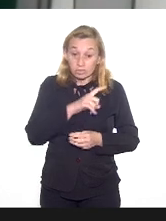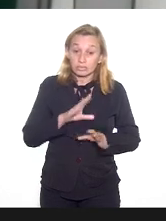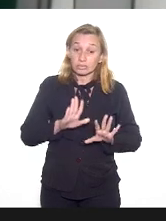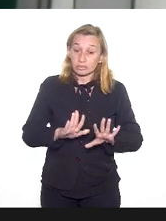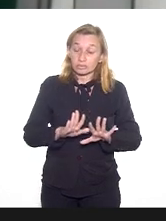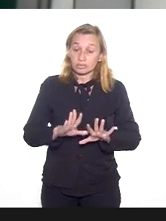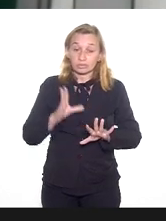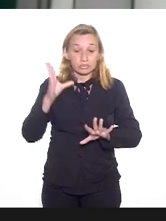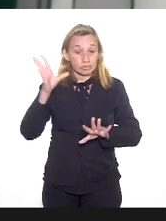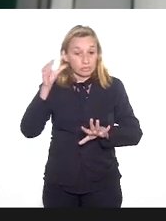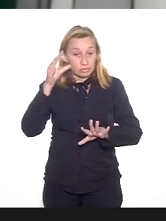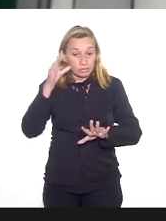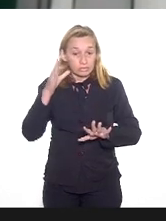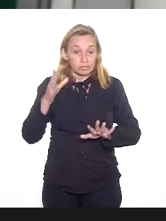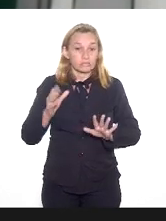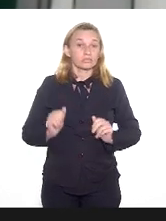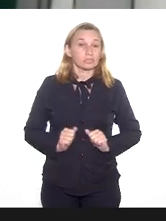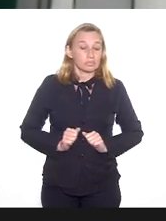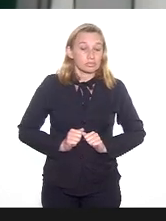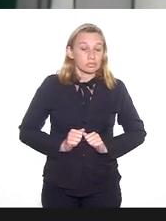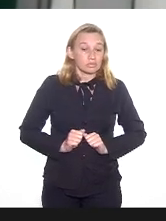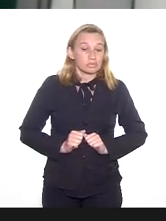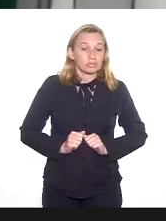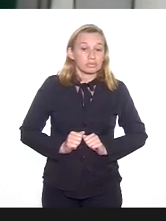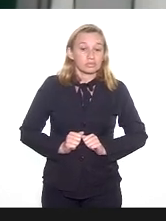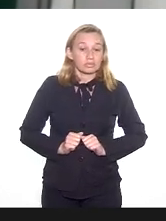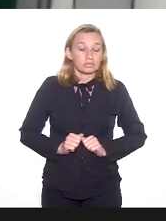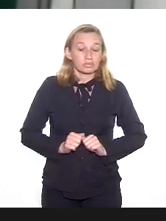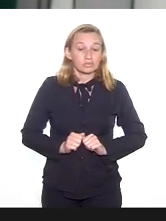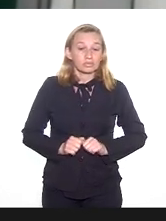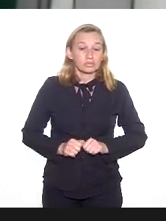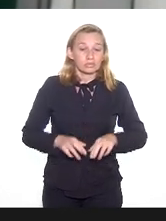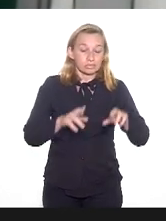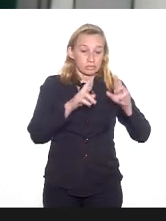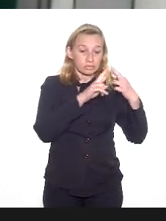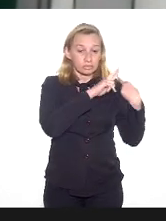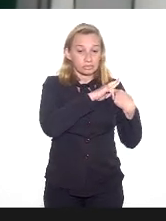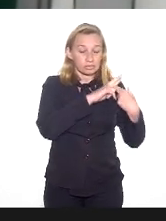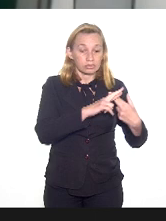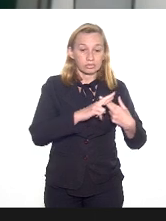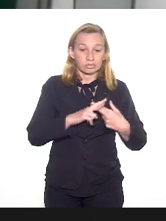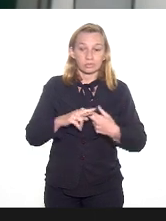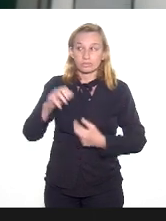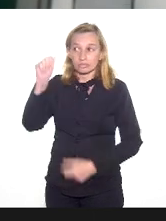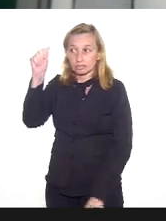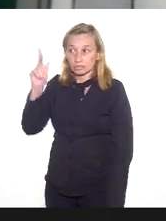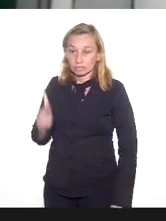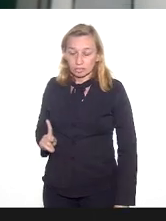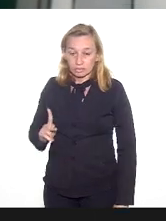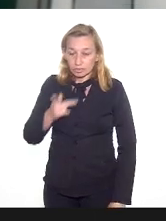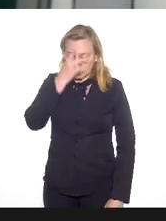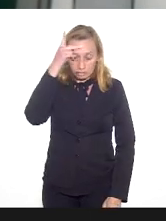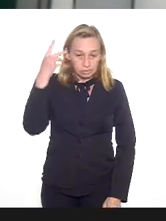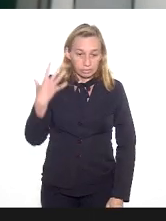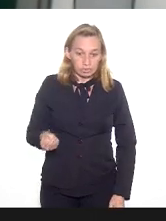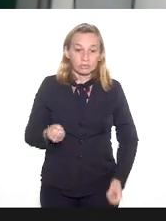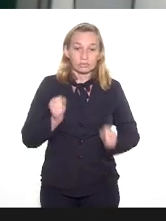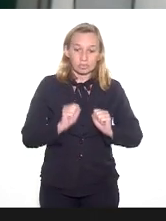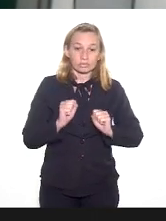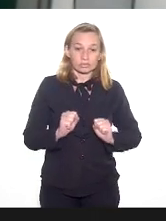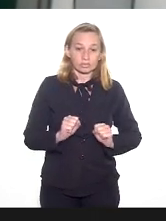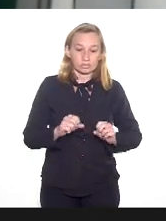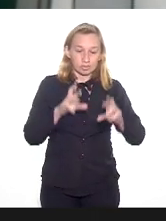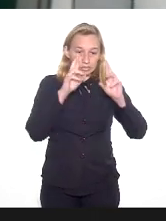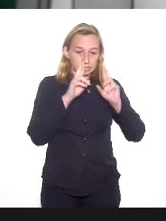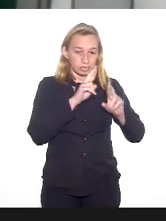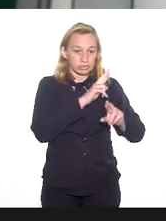e, sobretudo, a integridade de aposentados e aposentadas e de pensionistas, possam ser devidamente responsabilizados na